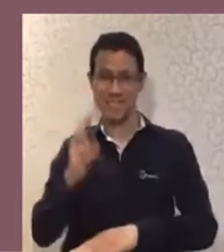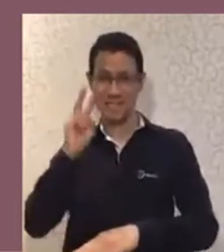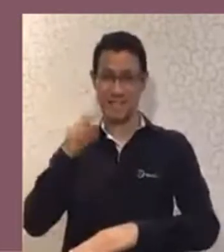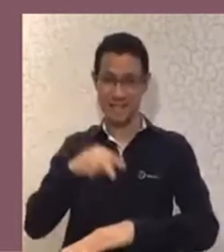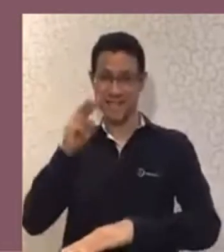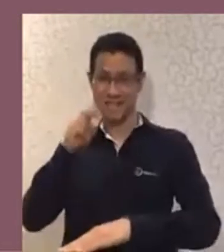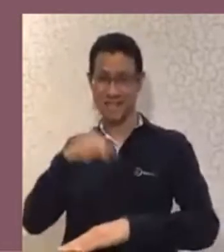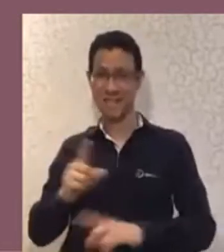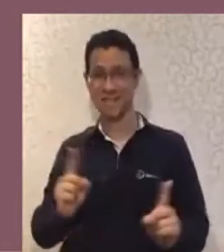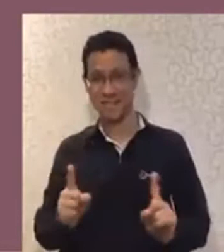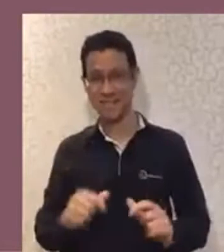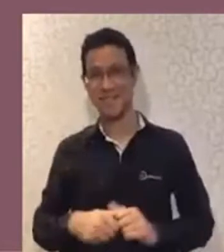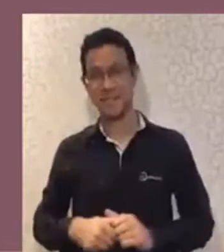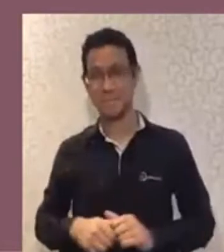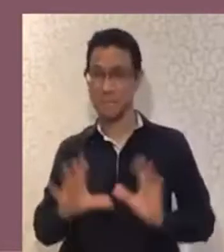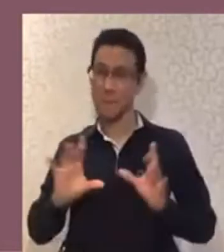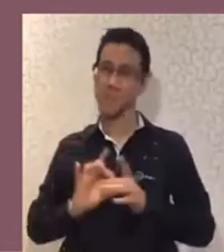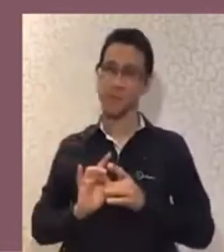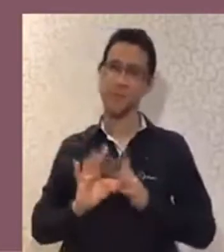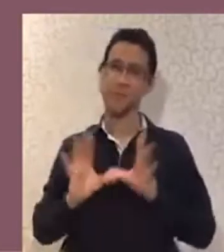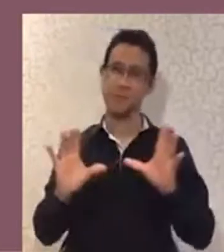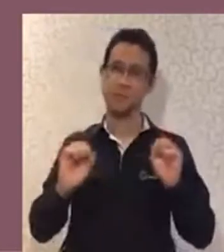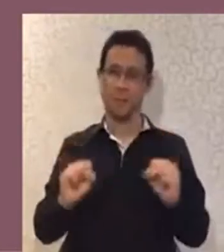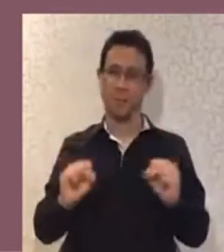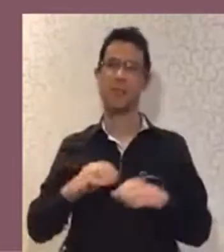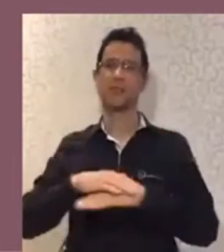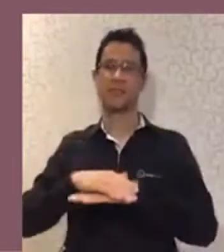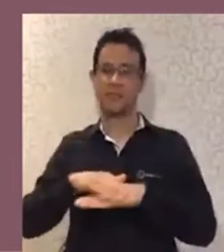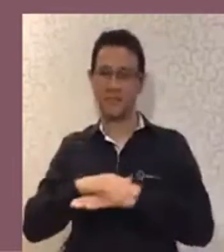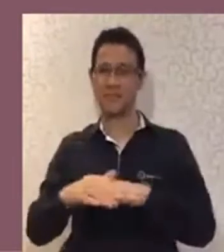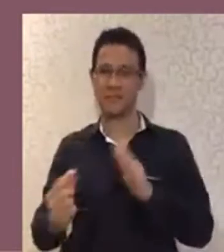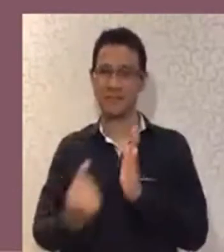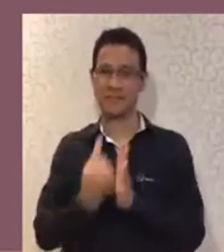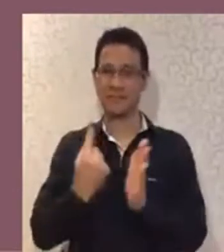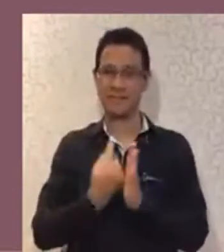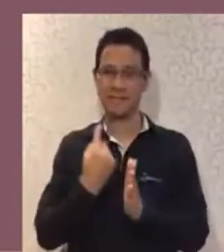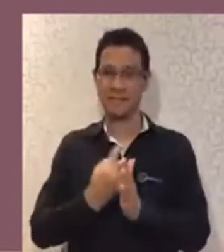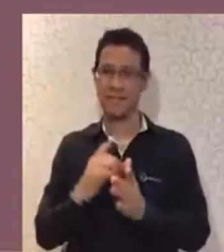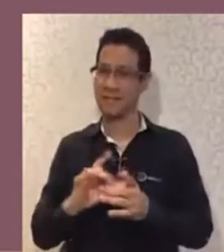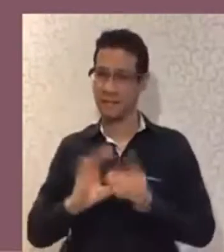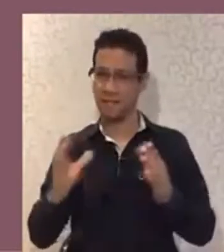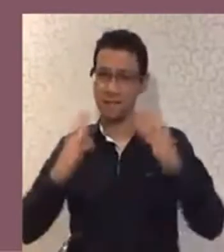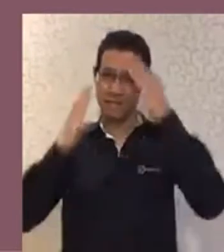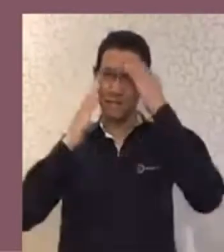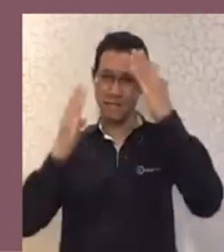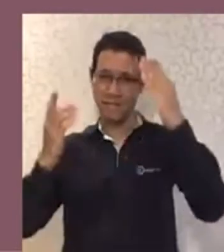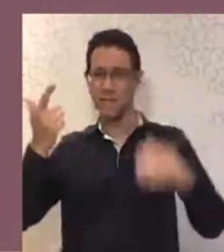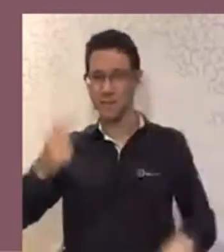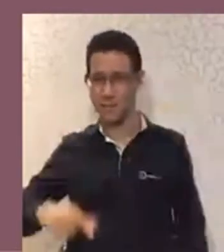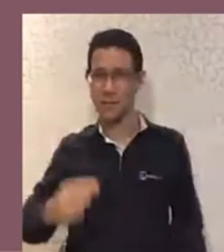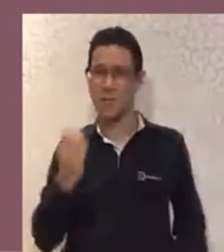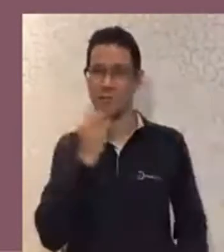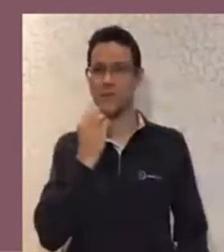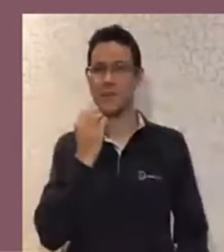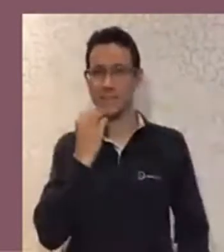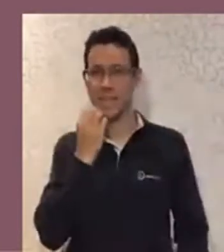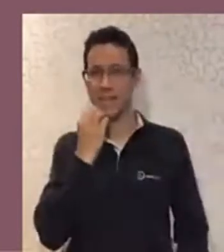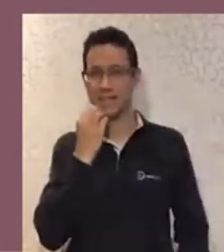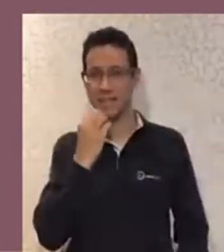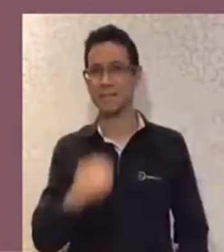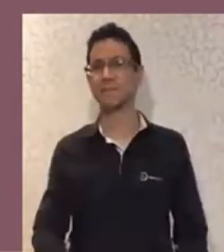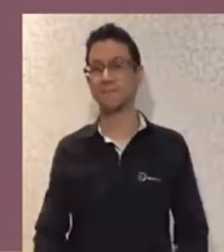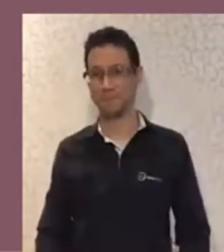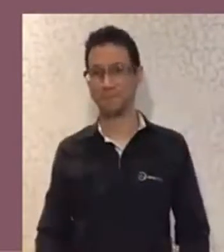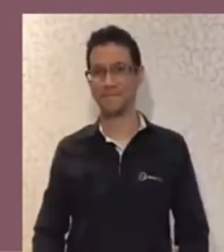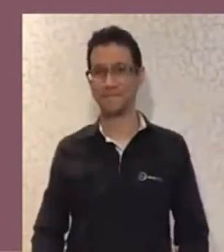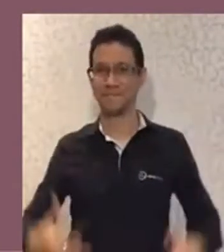E fico à disposição para continuar conversando. Agradeço novamente a oportunidade e digo da alegria